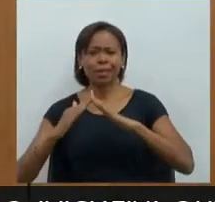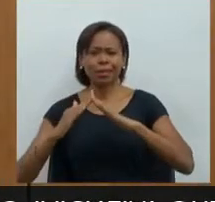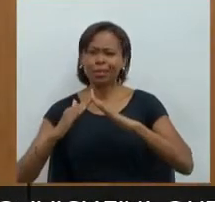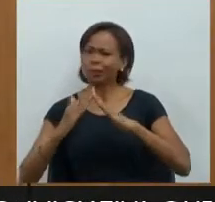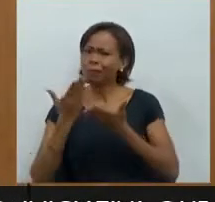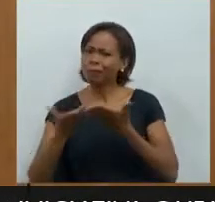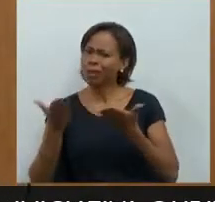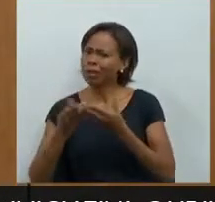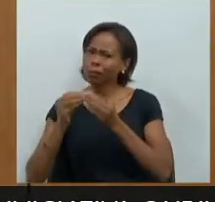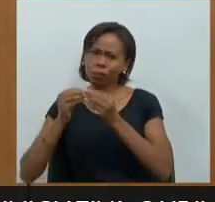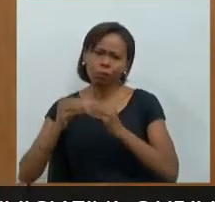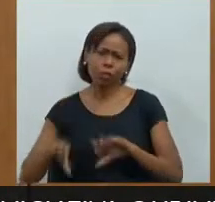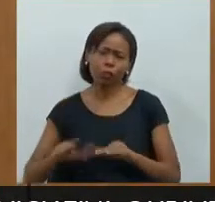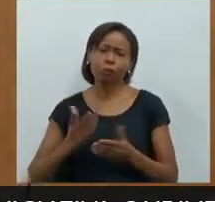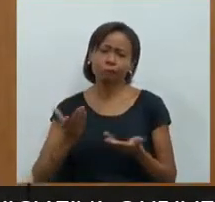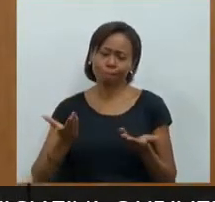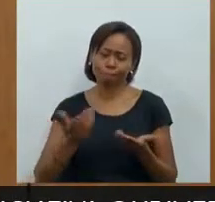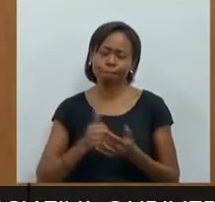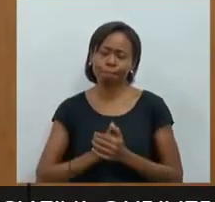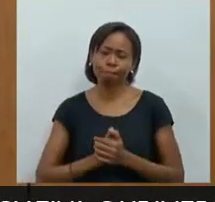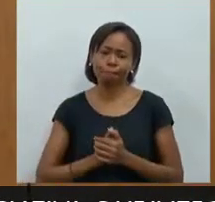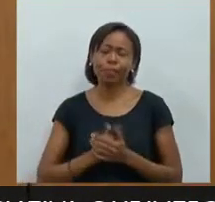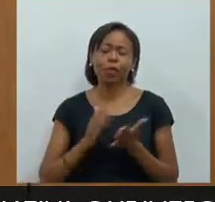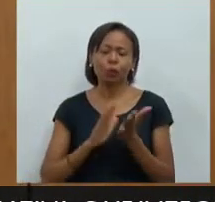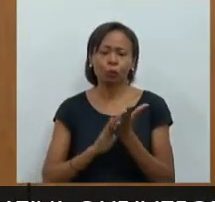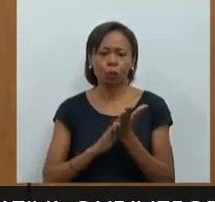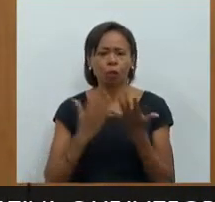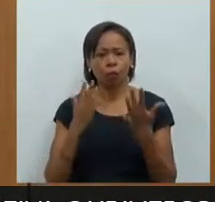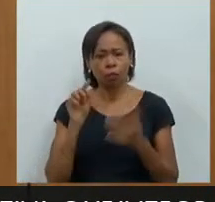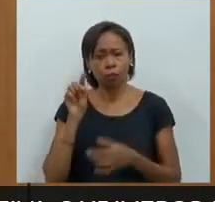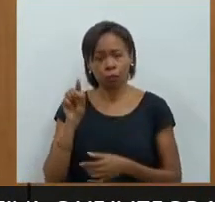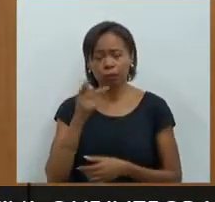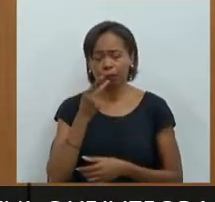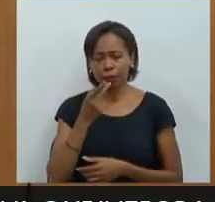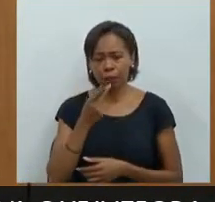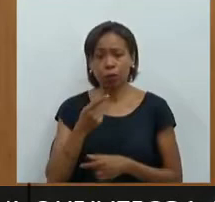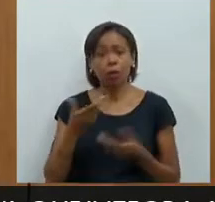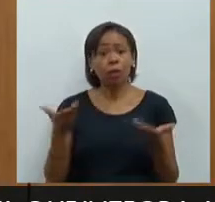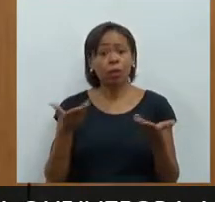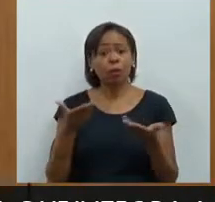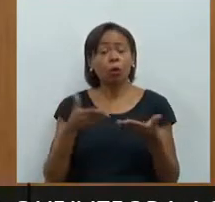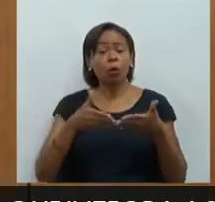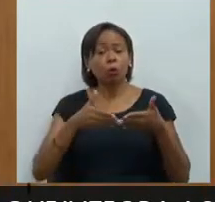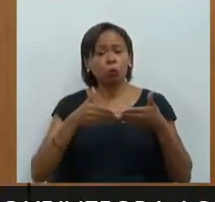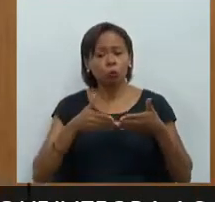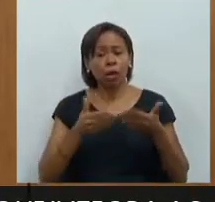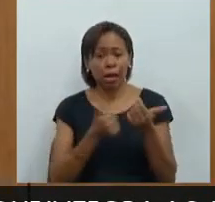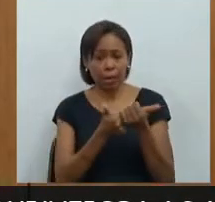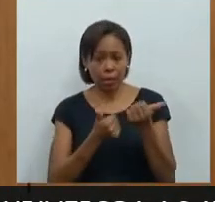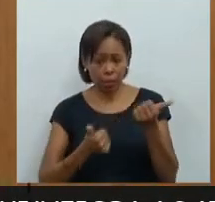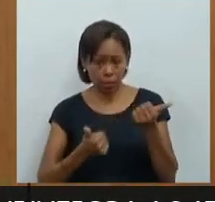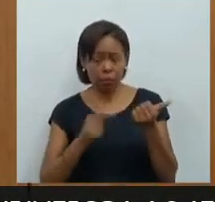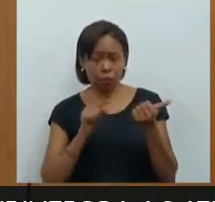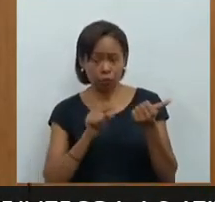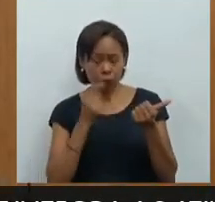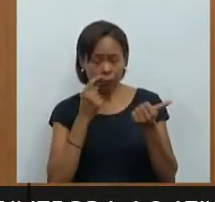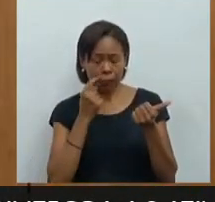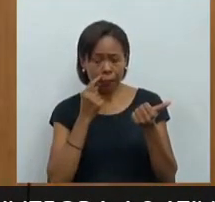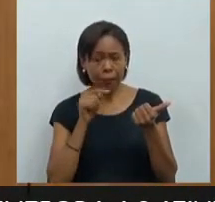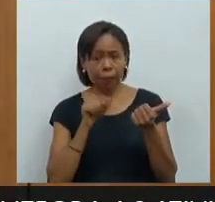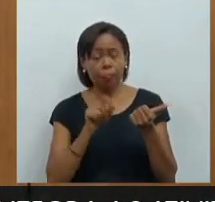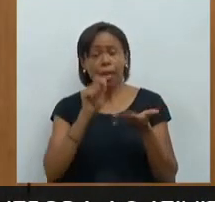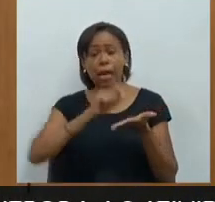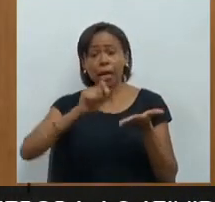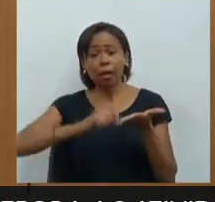perder. Certinho. Então, parabéns pela fala da senhora. Eu queria que a assessoria, em cada fala que a gente sinalizasse, construísse